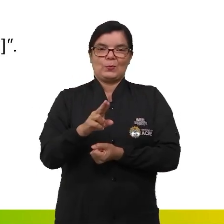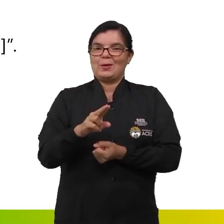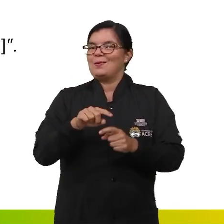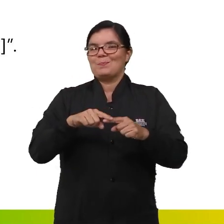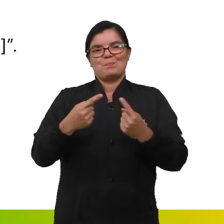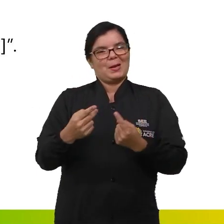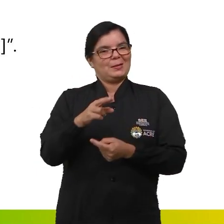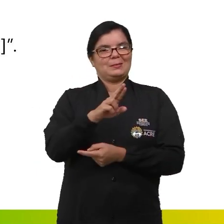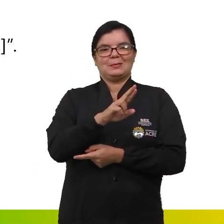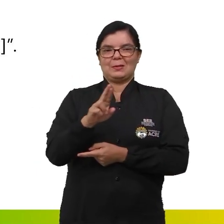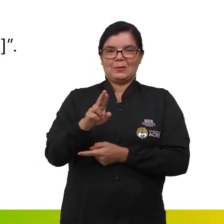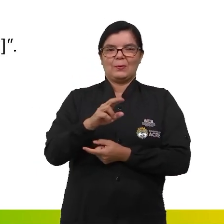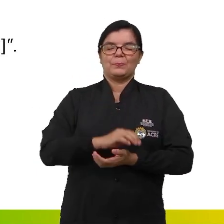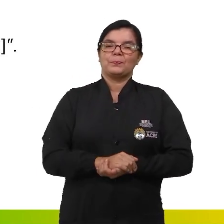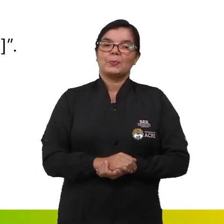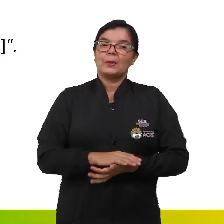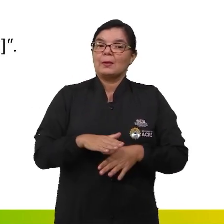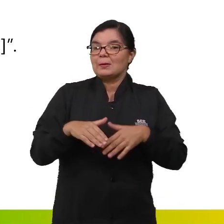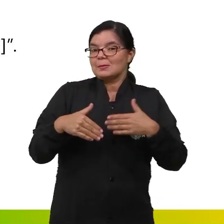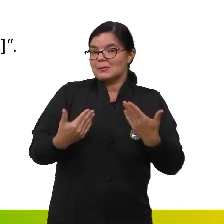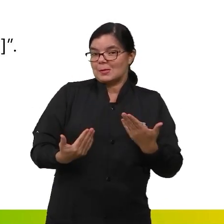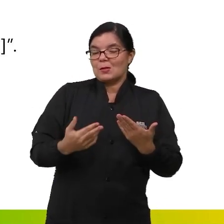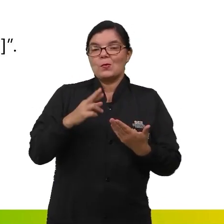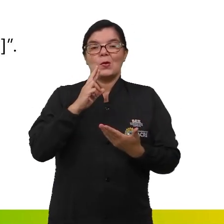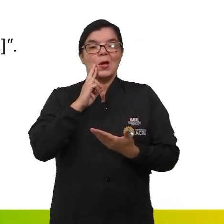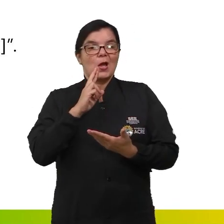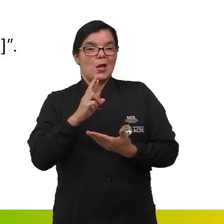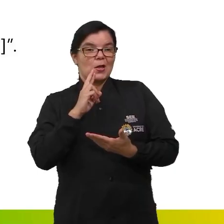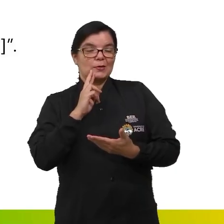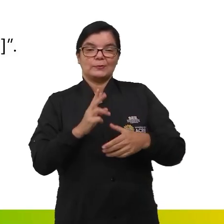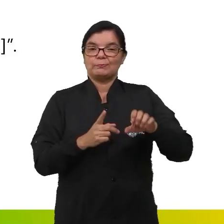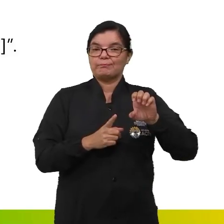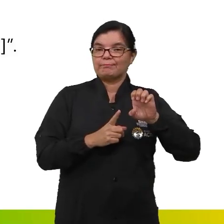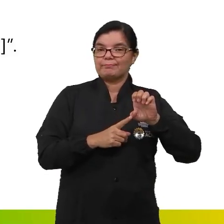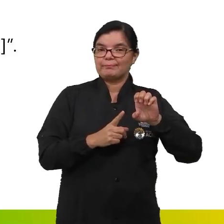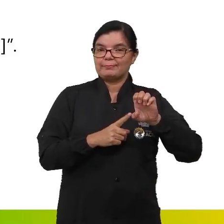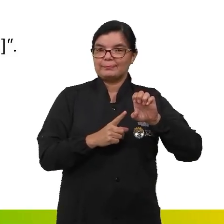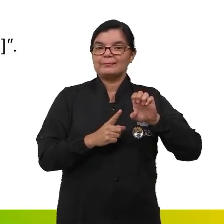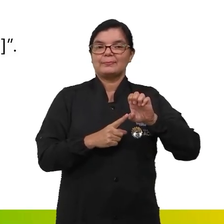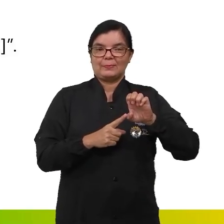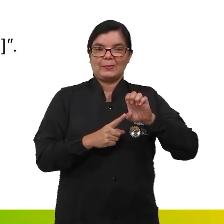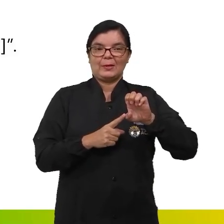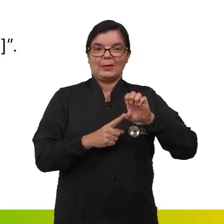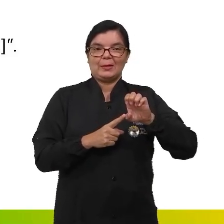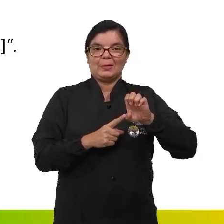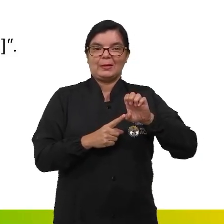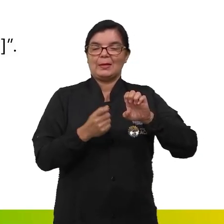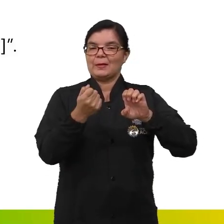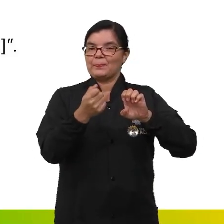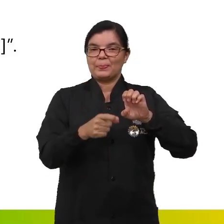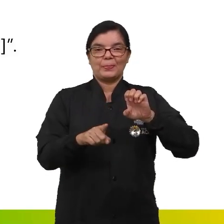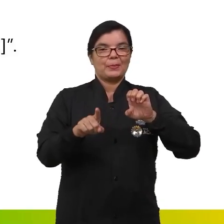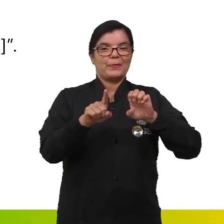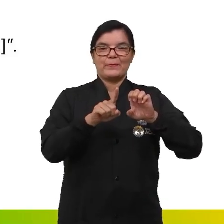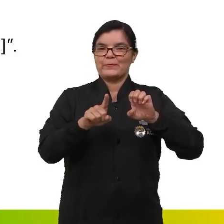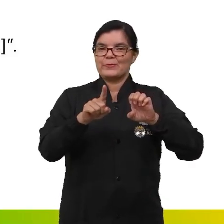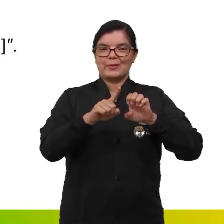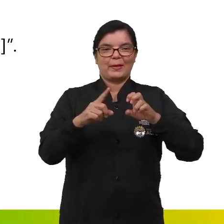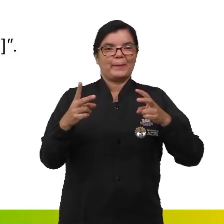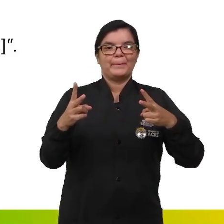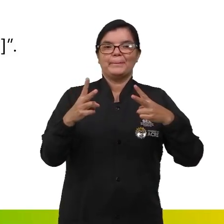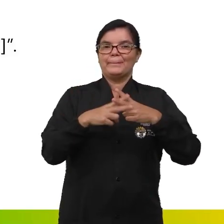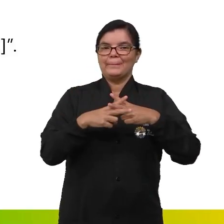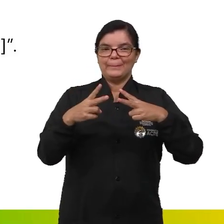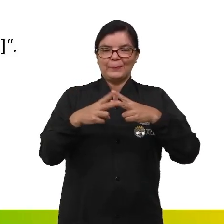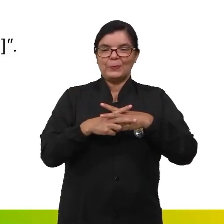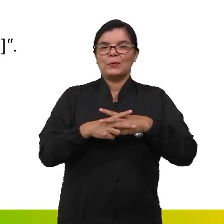ao nome em si. E então, só me restou a alternativa E, que diz assim: não